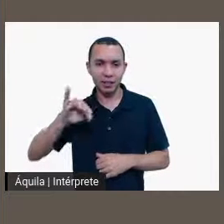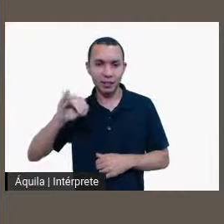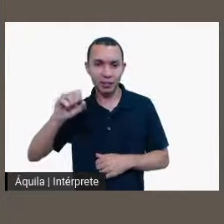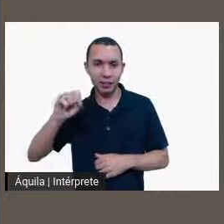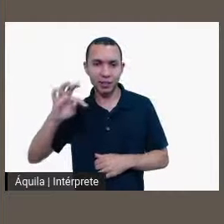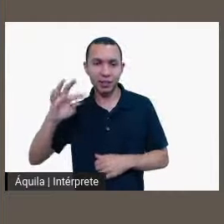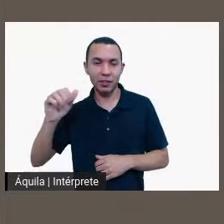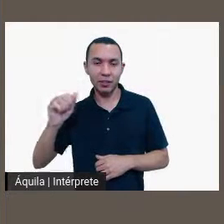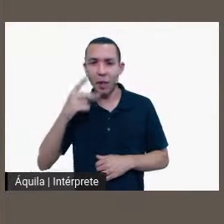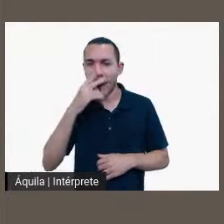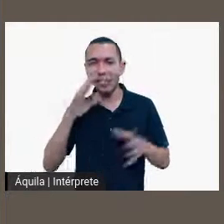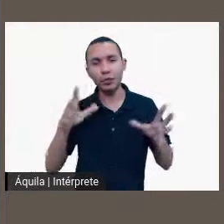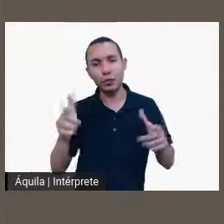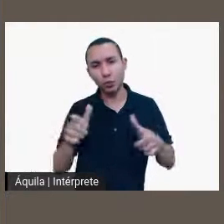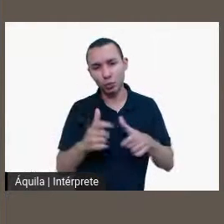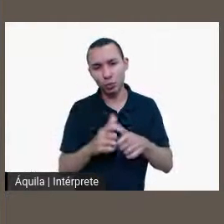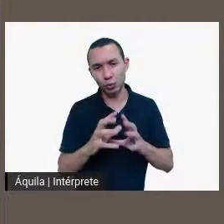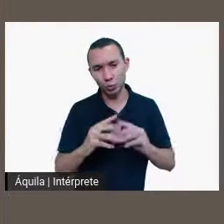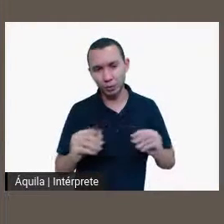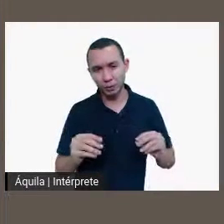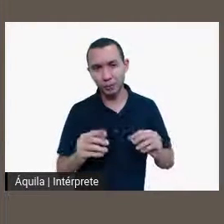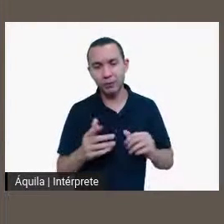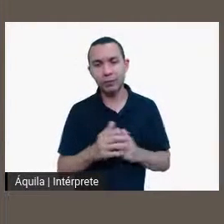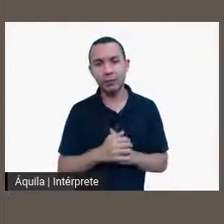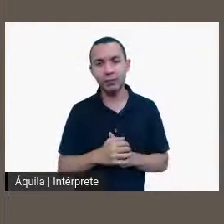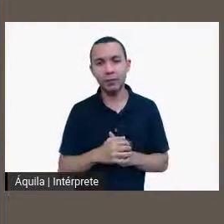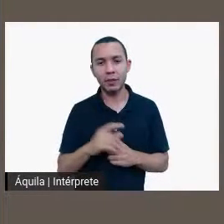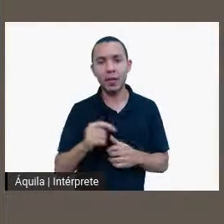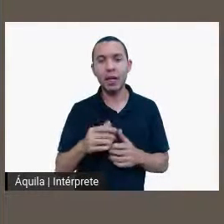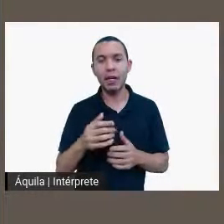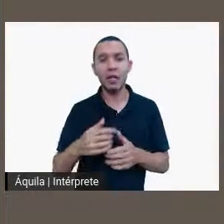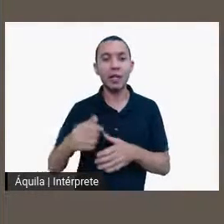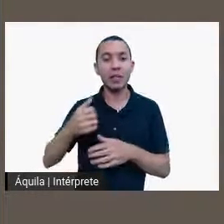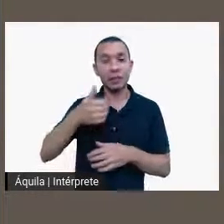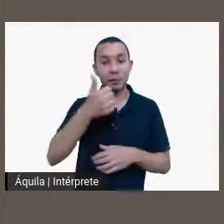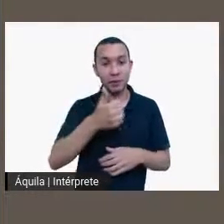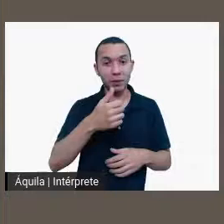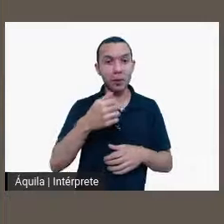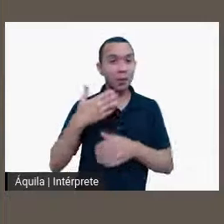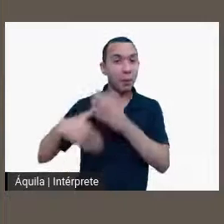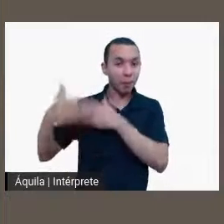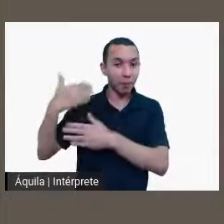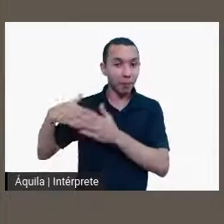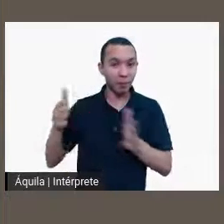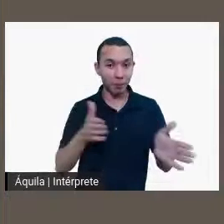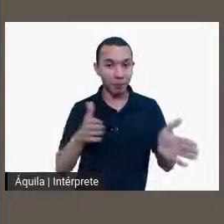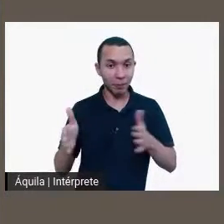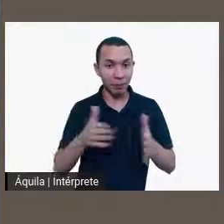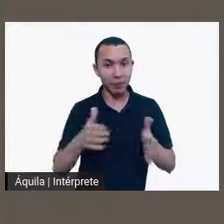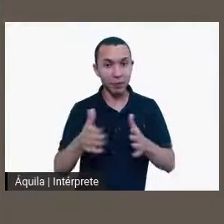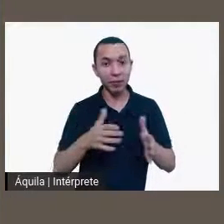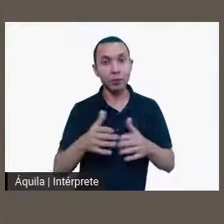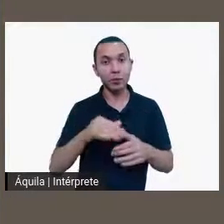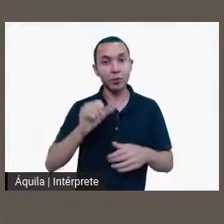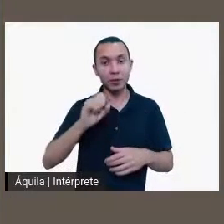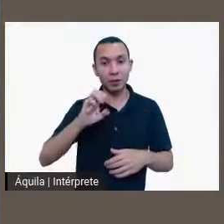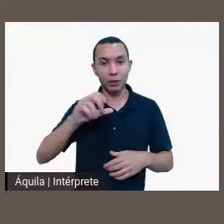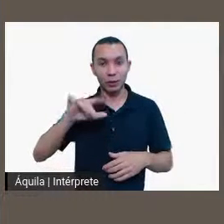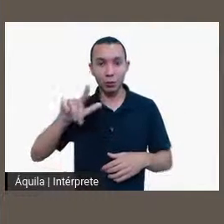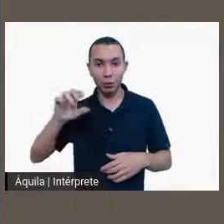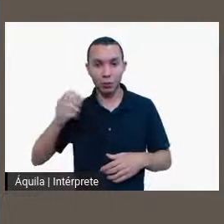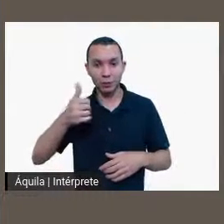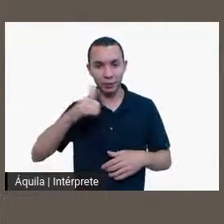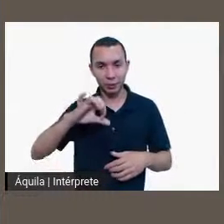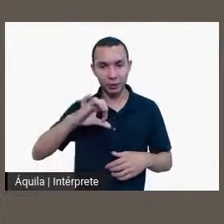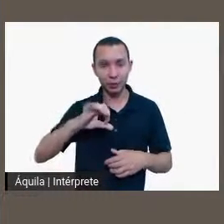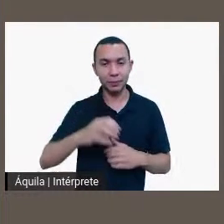da apresentação, que vem da segunda metade do século XIX e que constitui uma outra forma de pensar a modernidade,